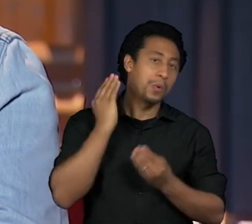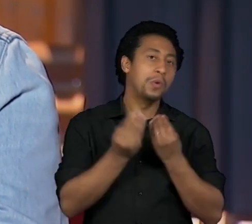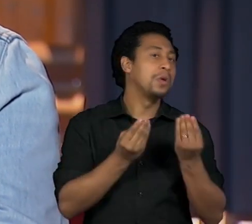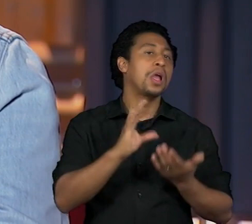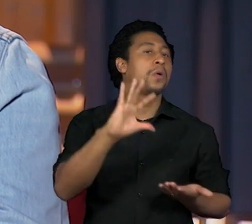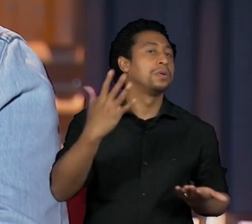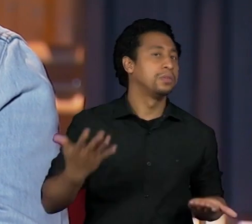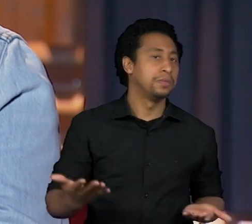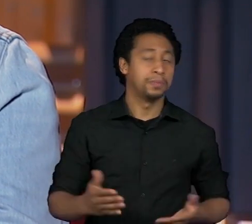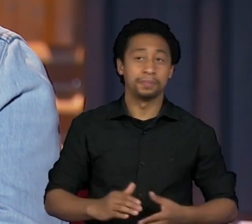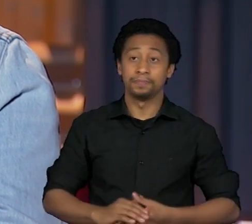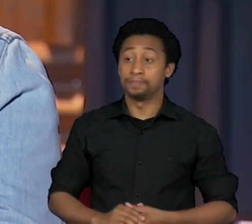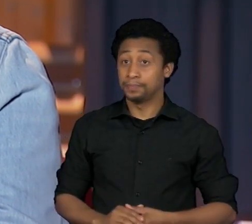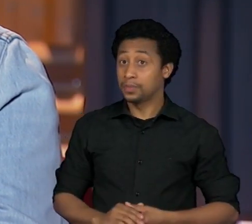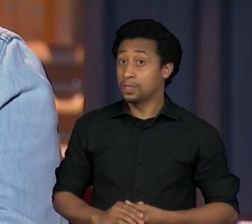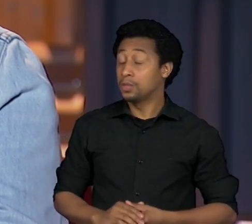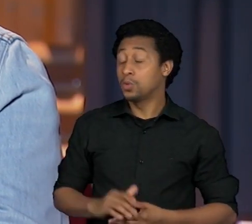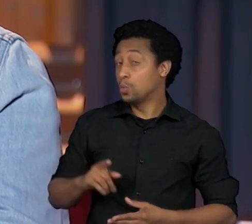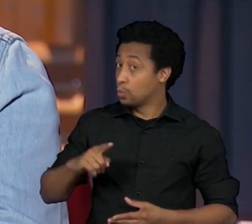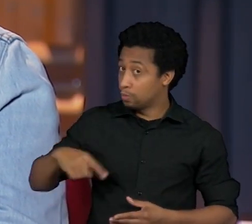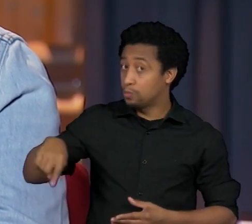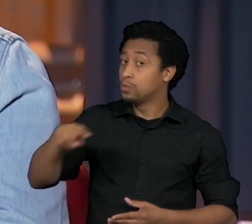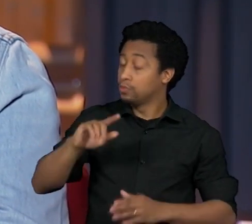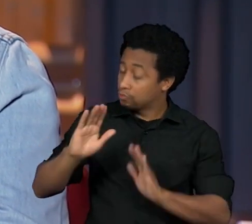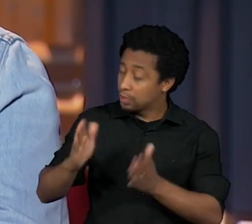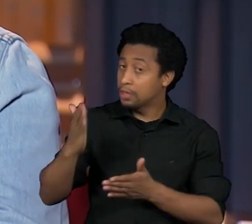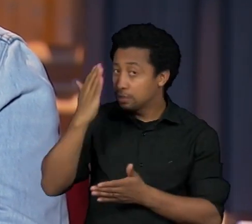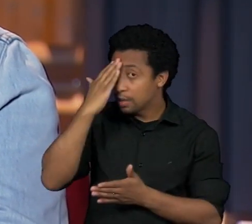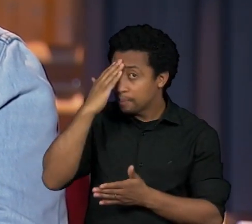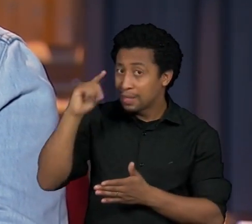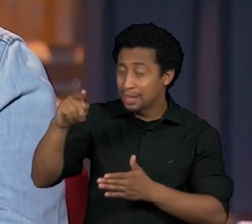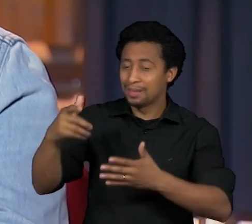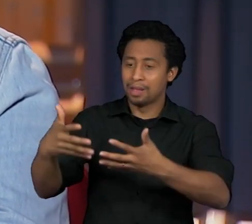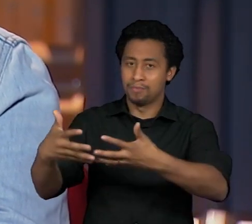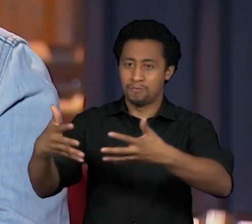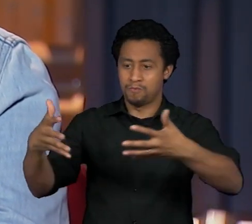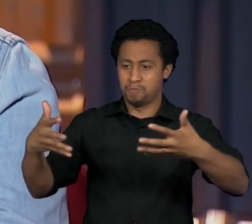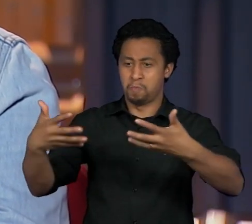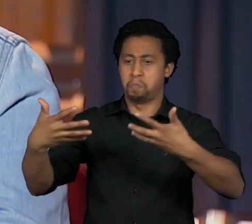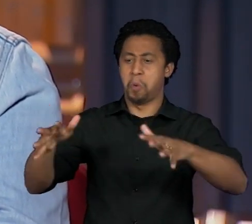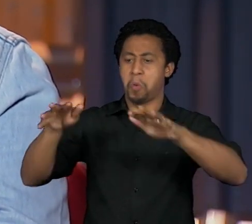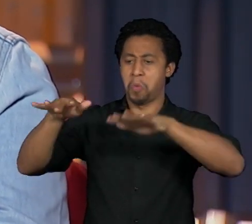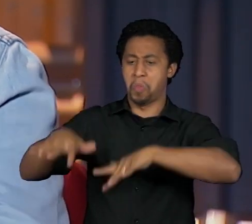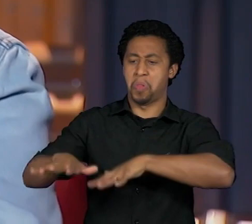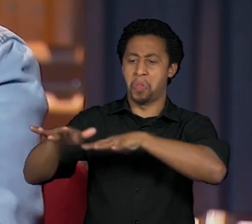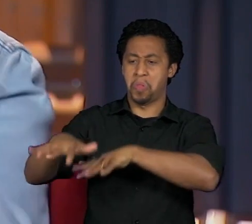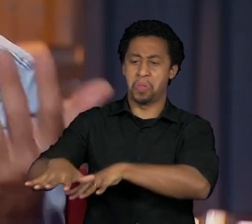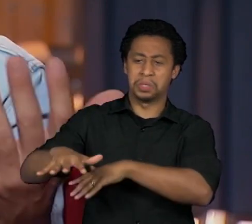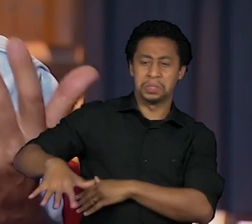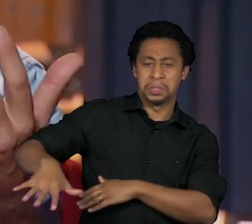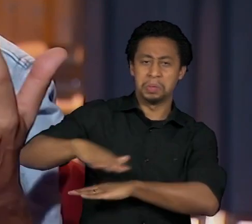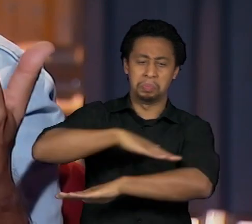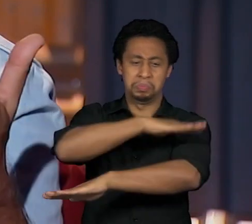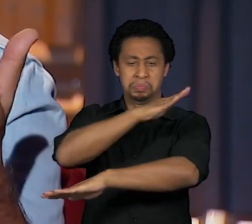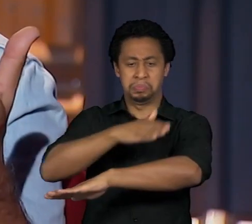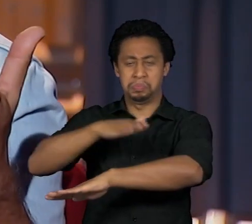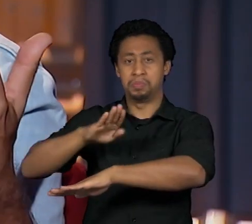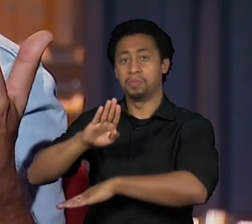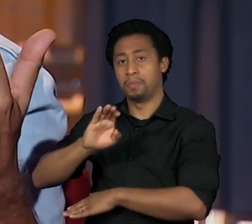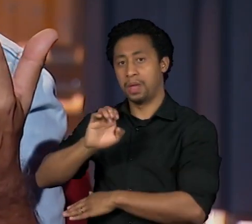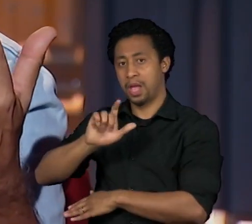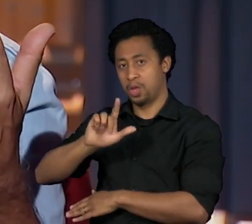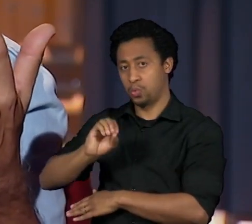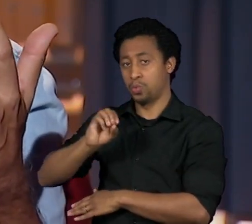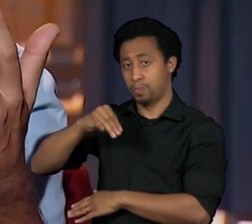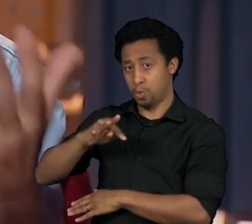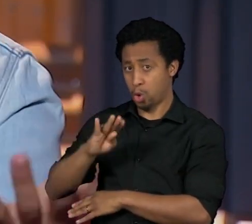equívoco, né? É o tipo de intervenção desastrada que leva para dentro da Amazônia todos os vícios do mundo dos